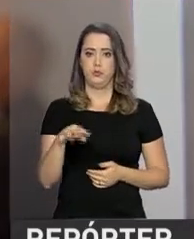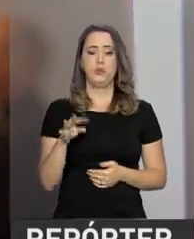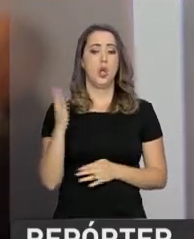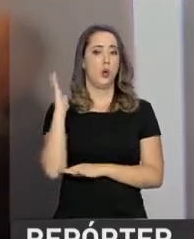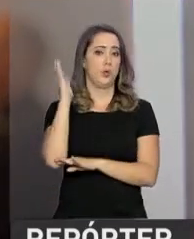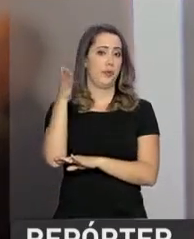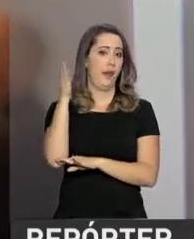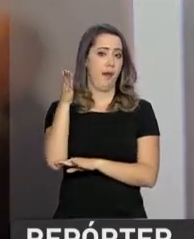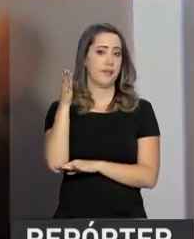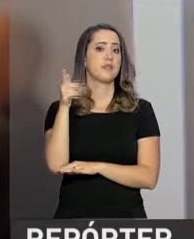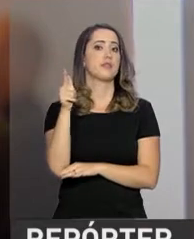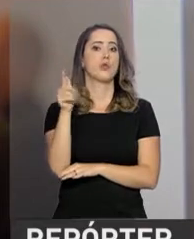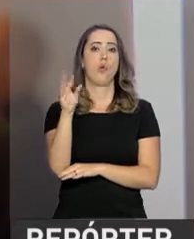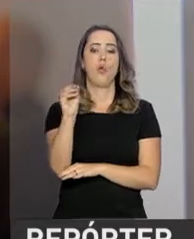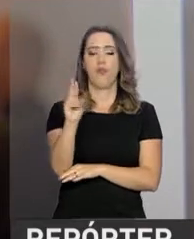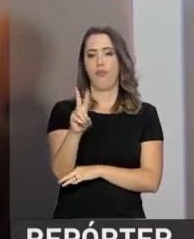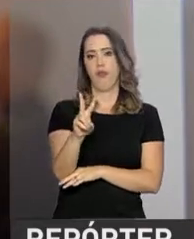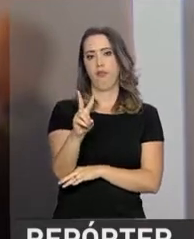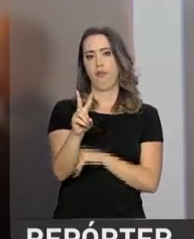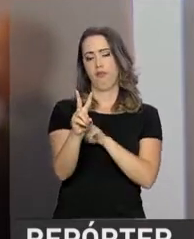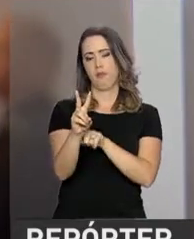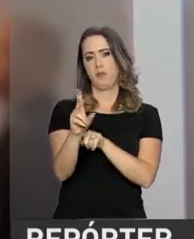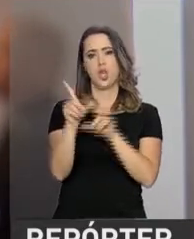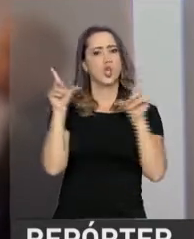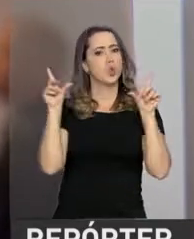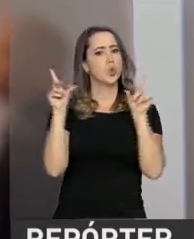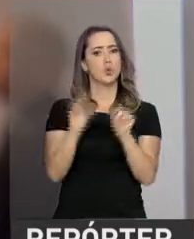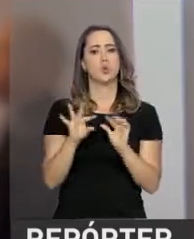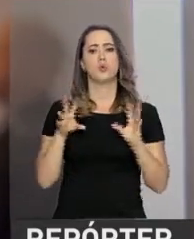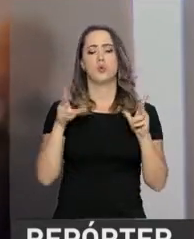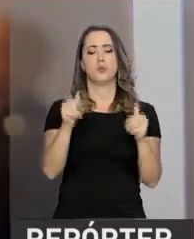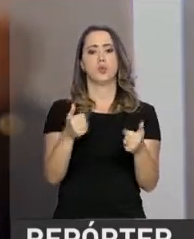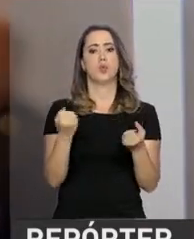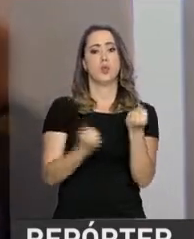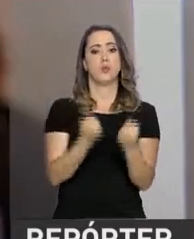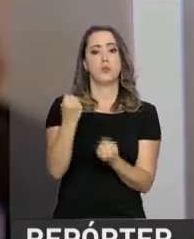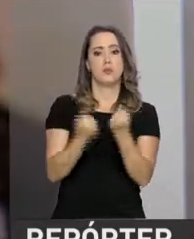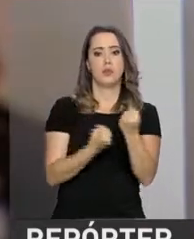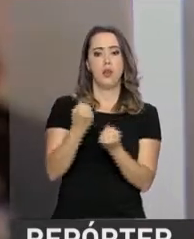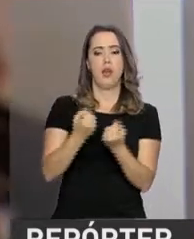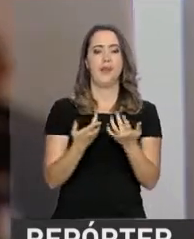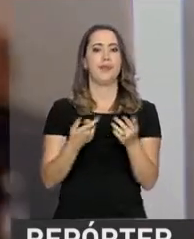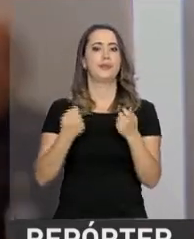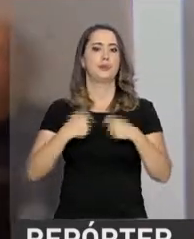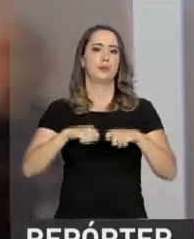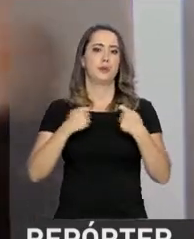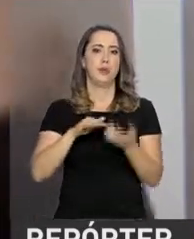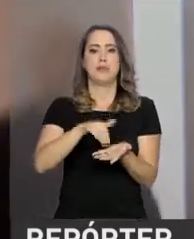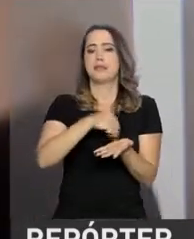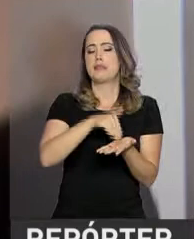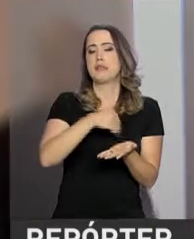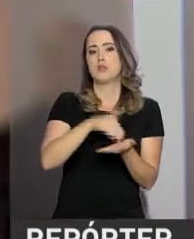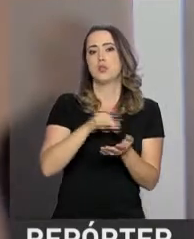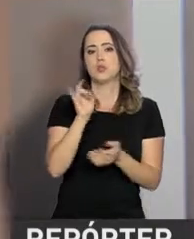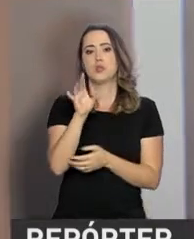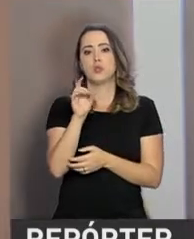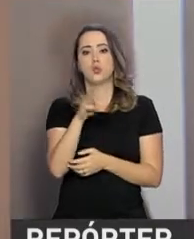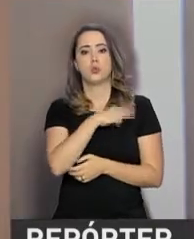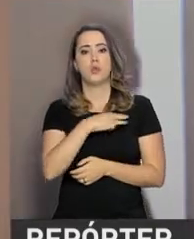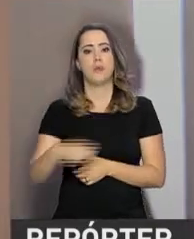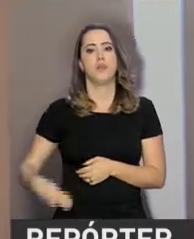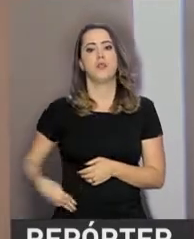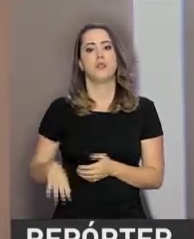loja agora a gente reduziu toda a os carros oficiais para secretários ficamos apenas para